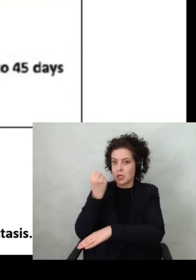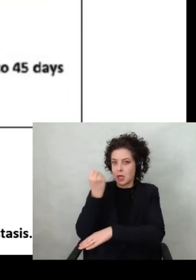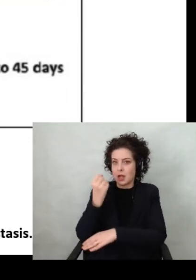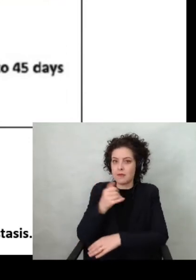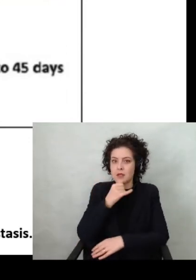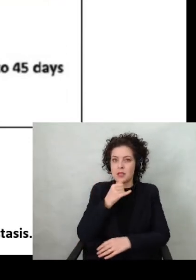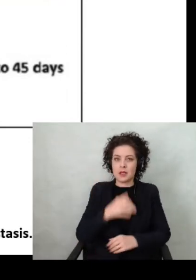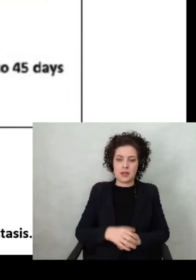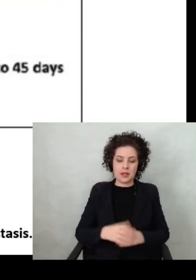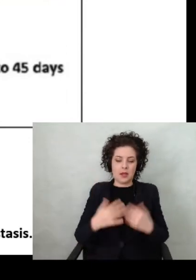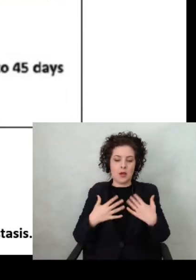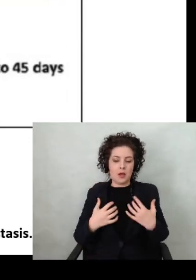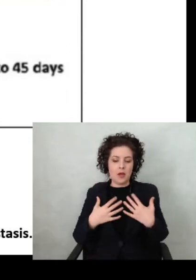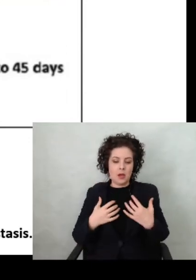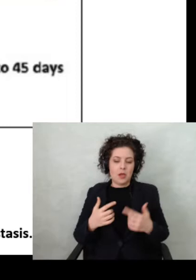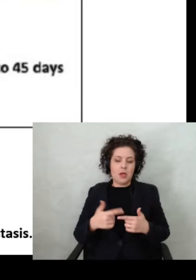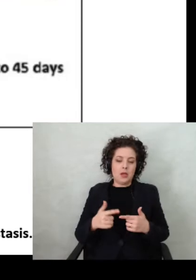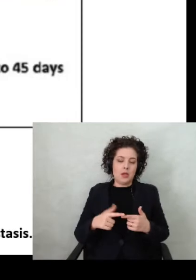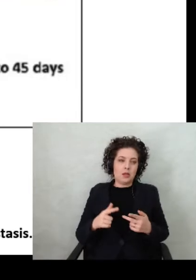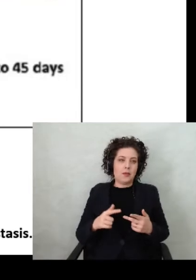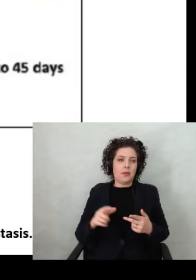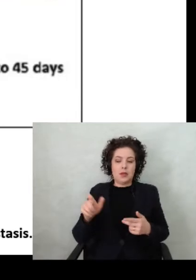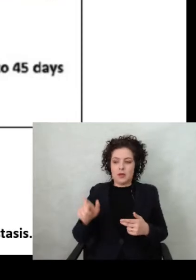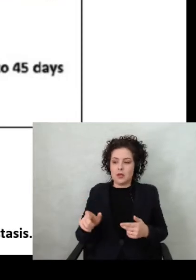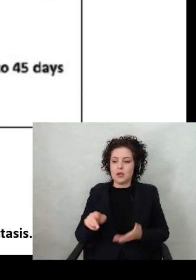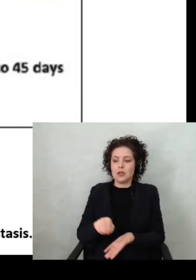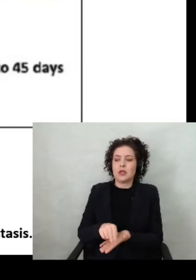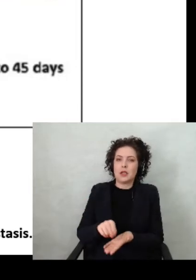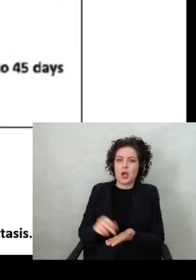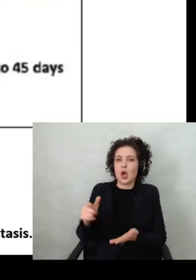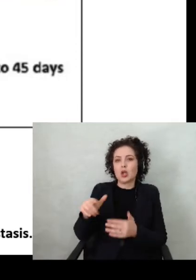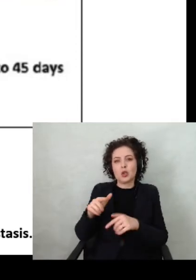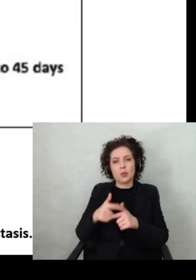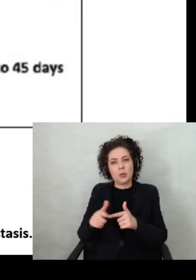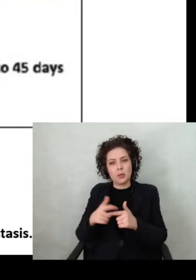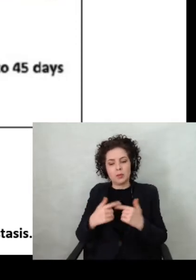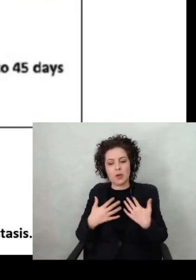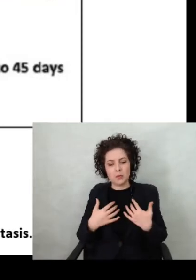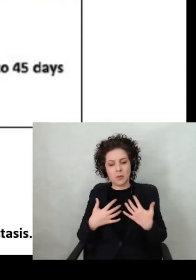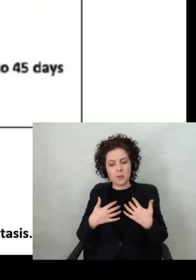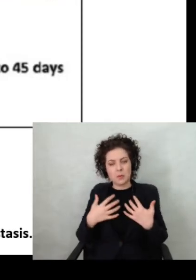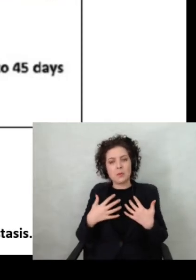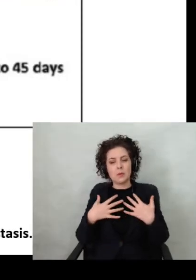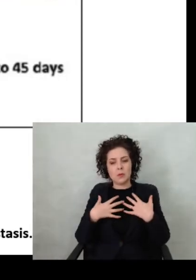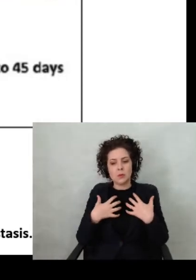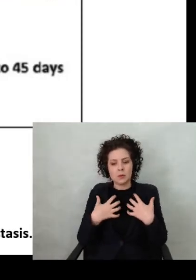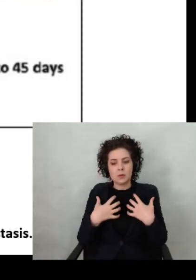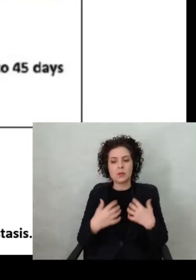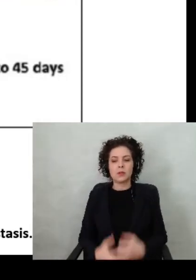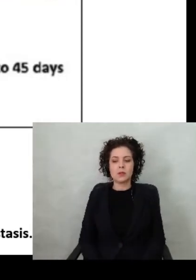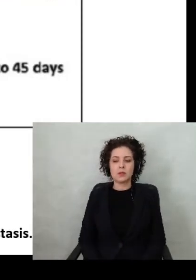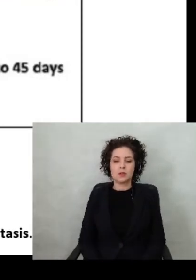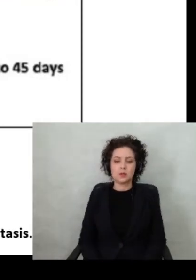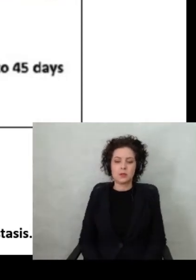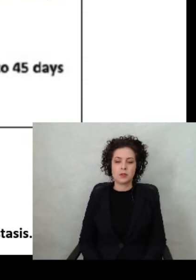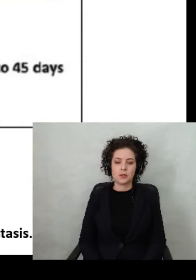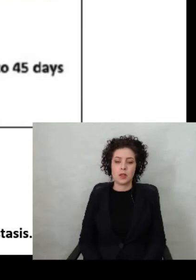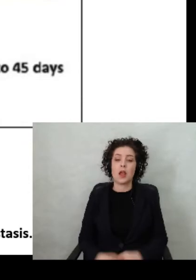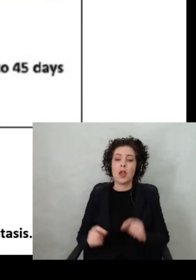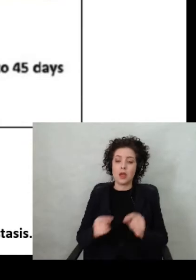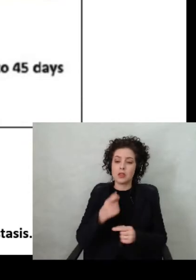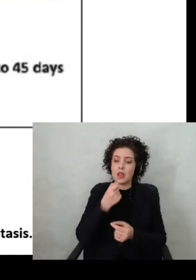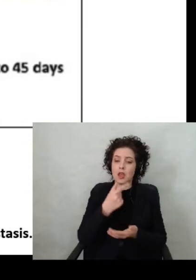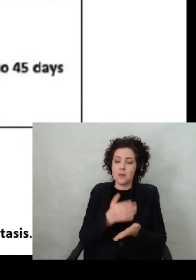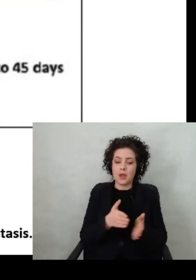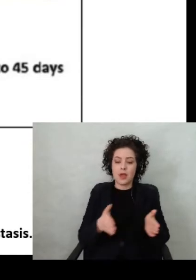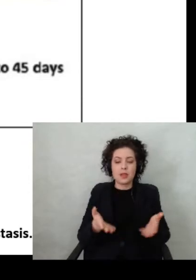pneumonias graves, pacientes clínicos internados com gravidade, de que essa tromboprofilaxia deveria ser estendida